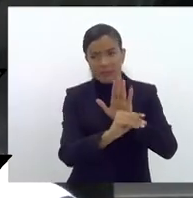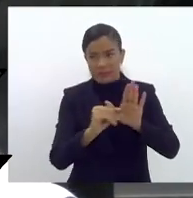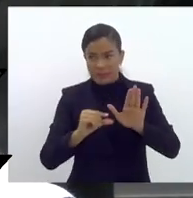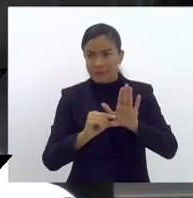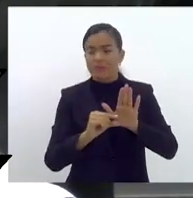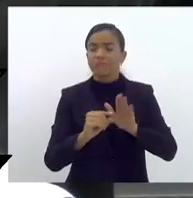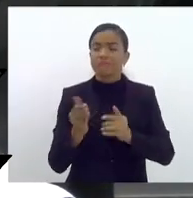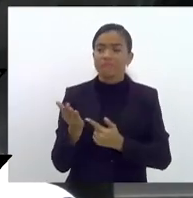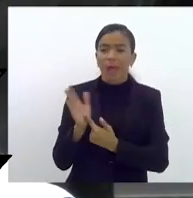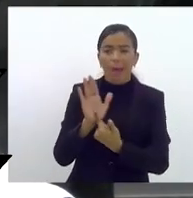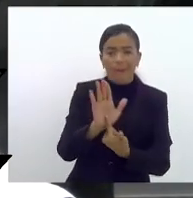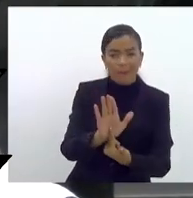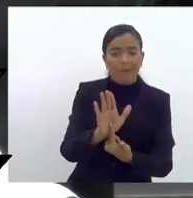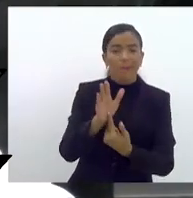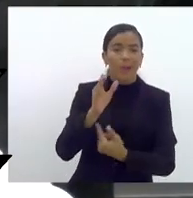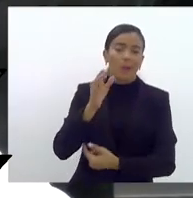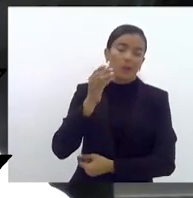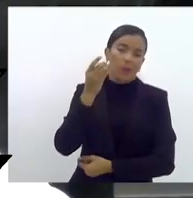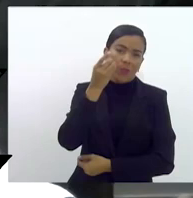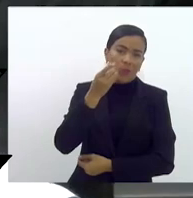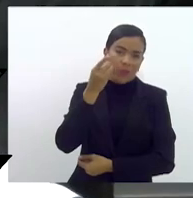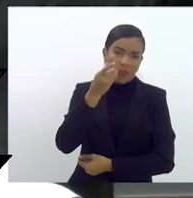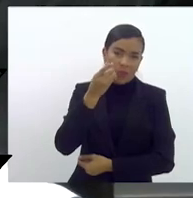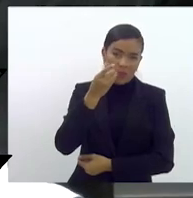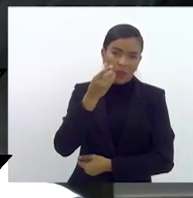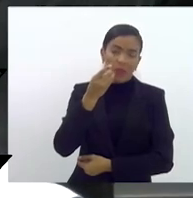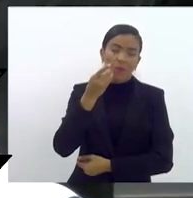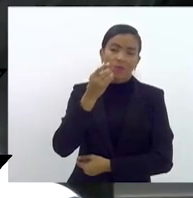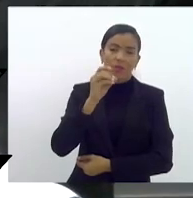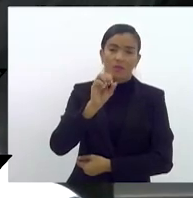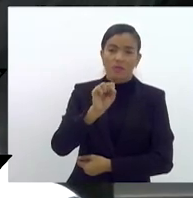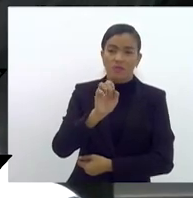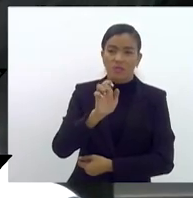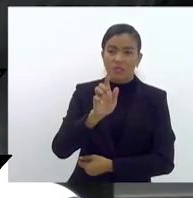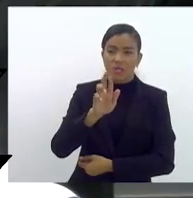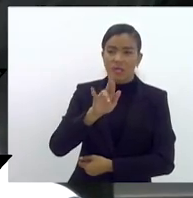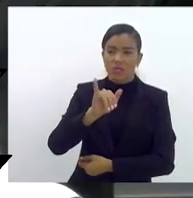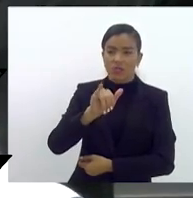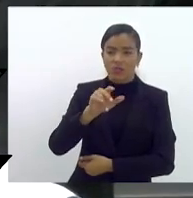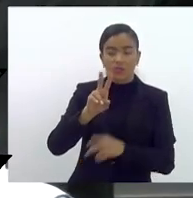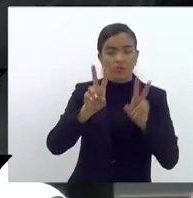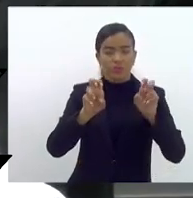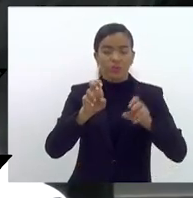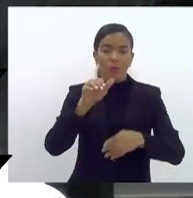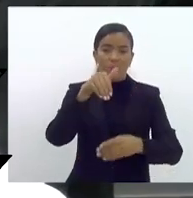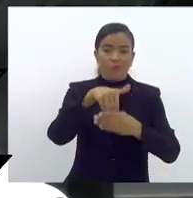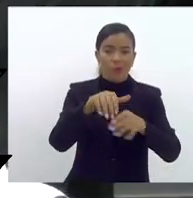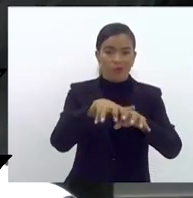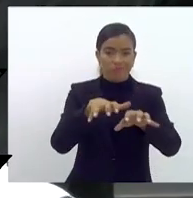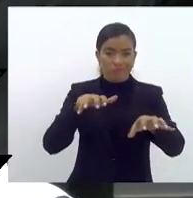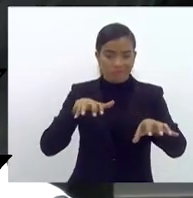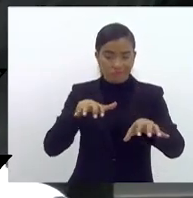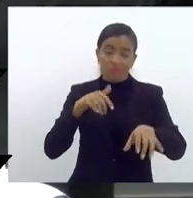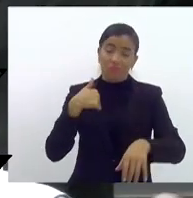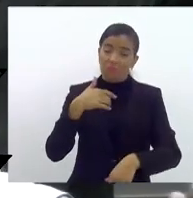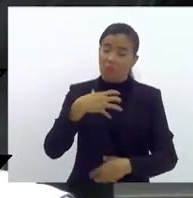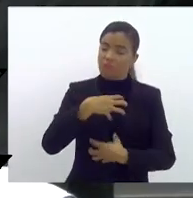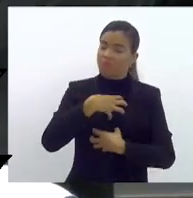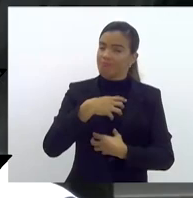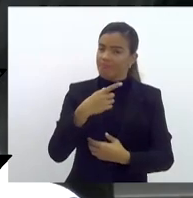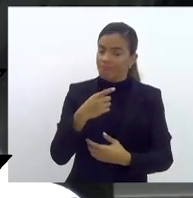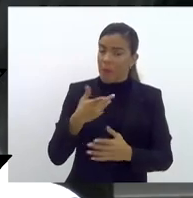apresentadas pelo Dr Serginho no seu voto em separado ao meu ver ao meu sentir